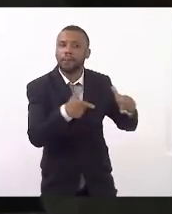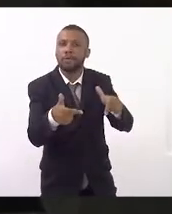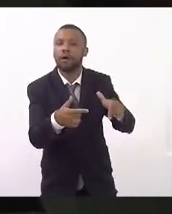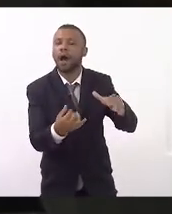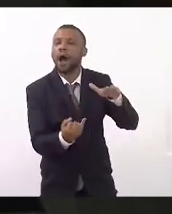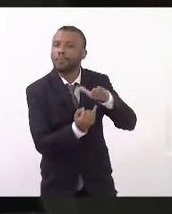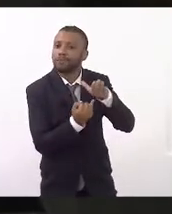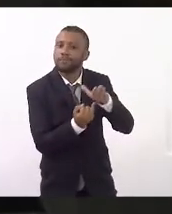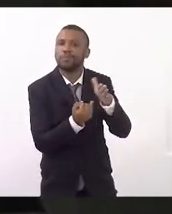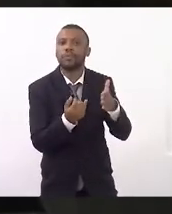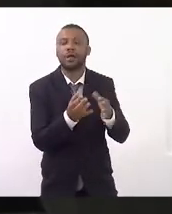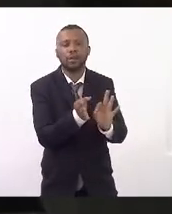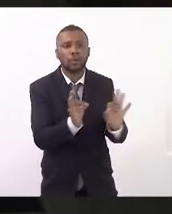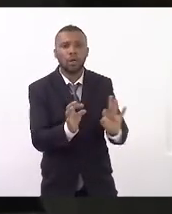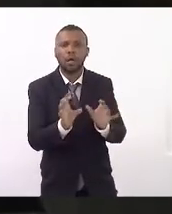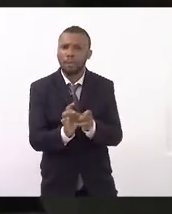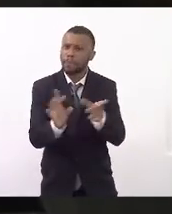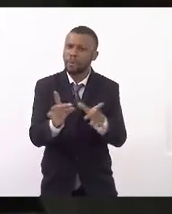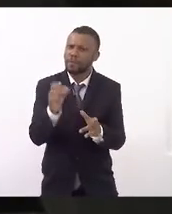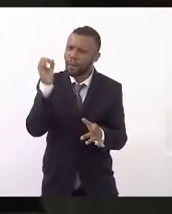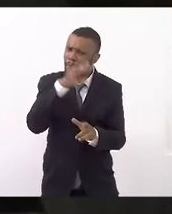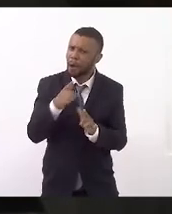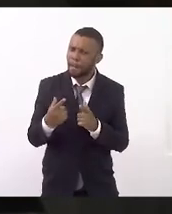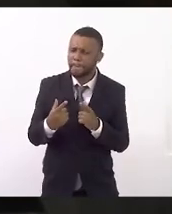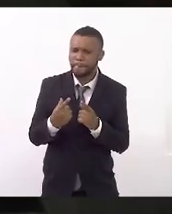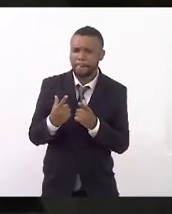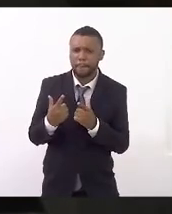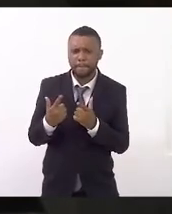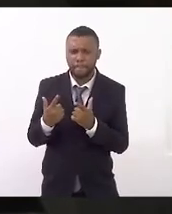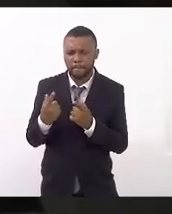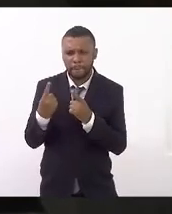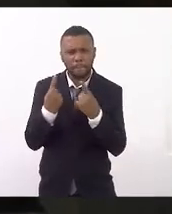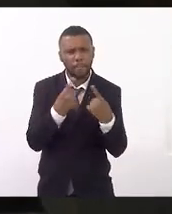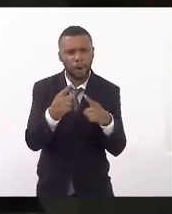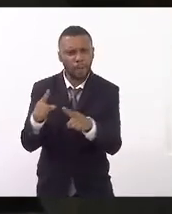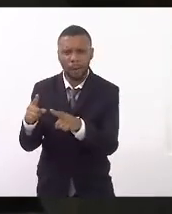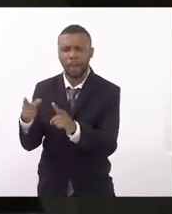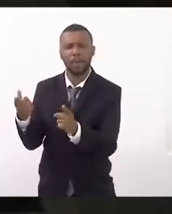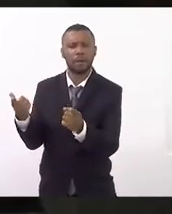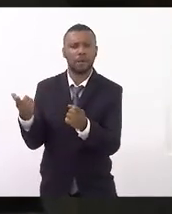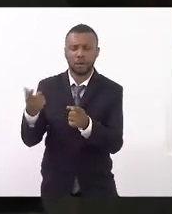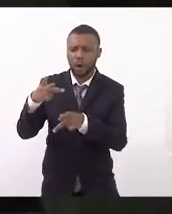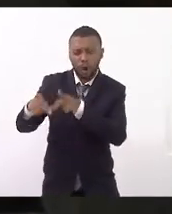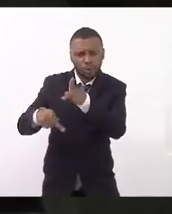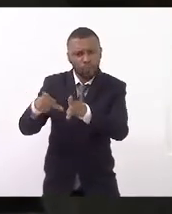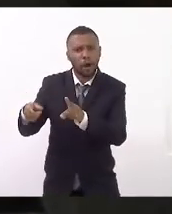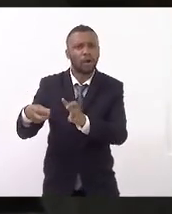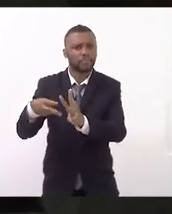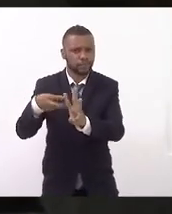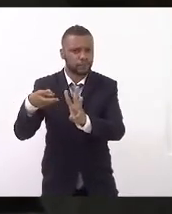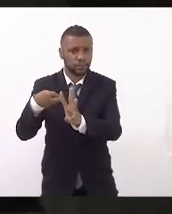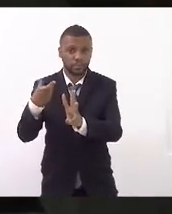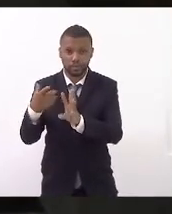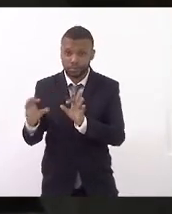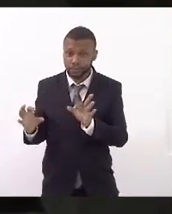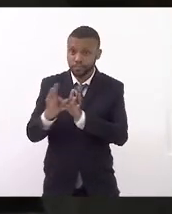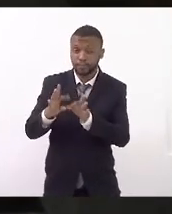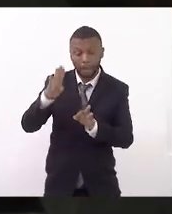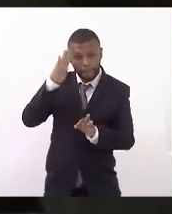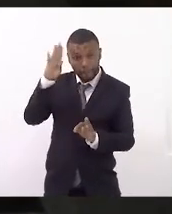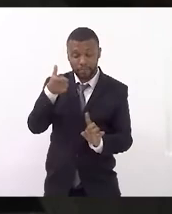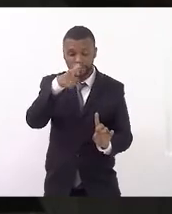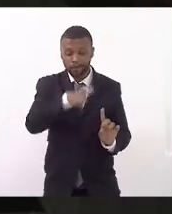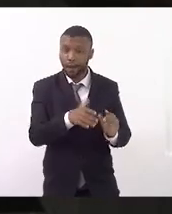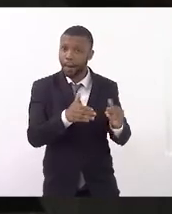aos povos indígenas e suas terras. É o que nos une contra a demolição da área ambiental. Especialmente a ministra Carmen